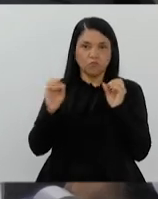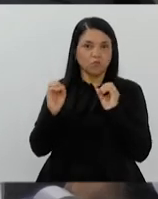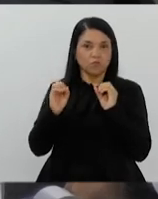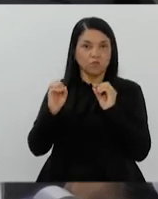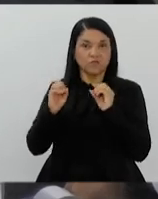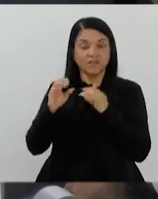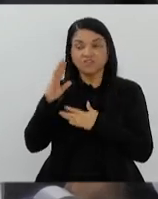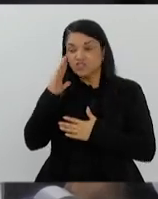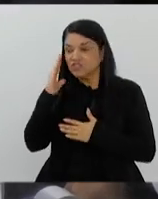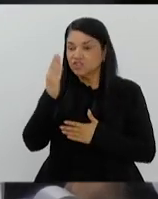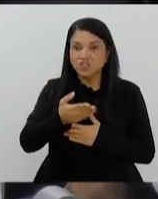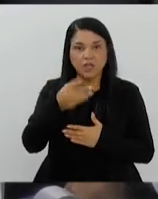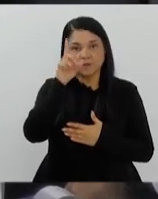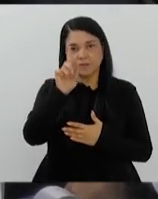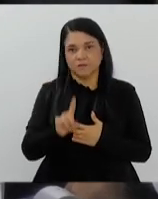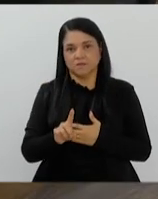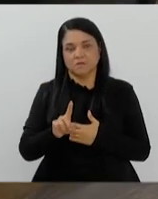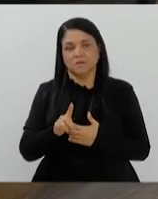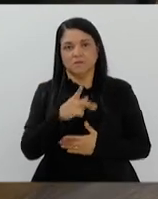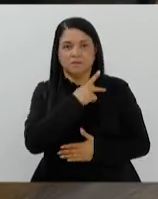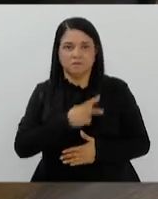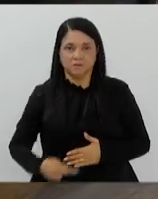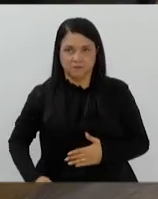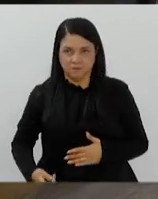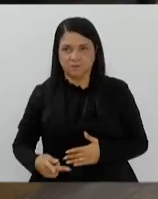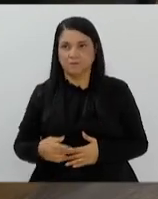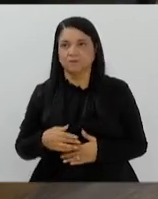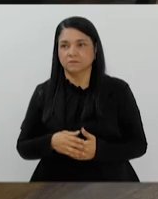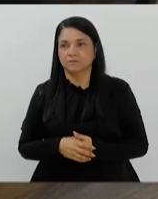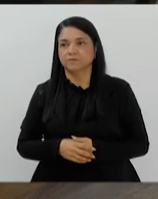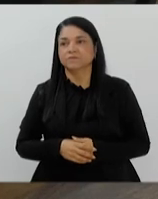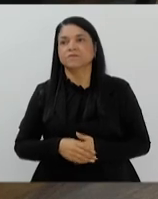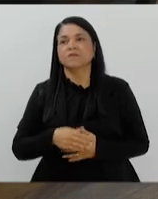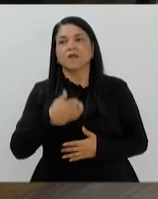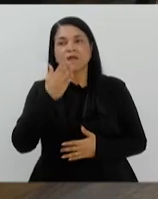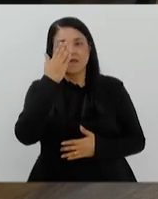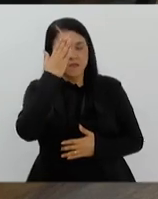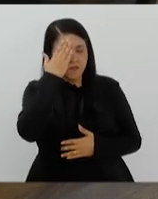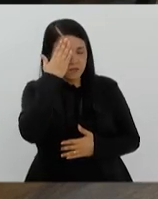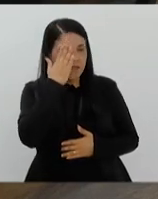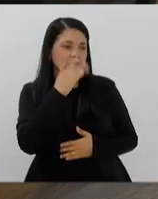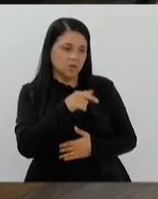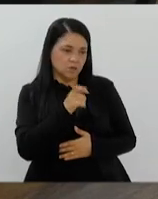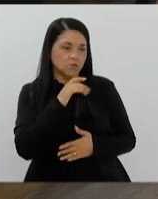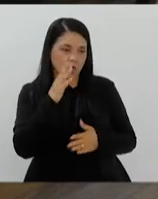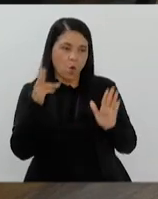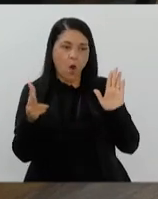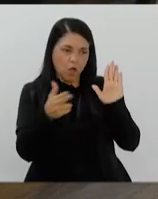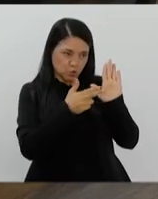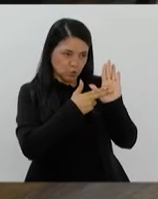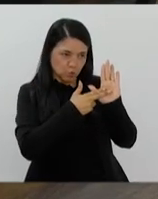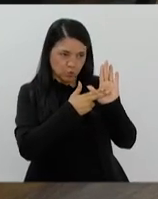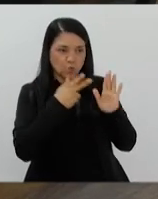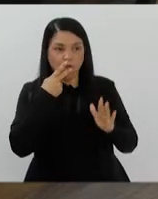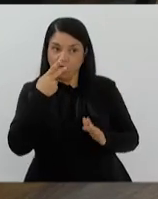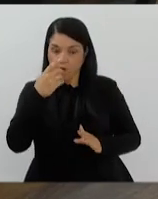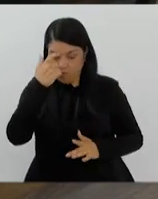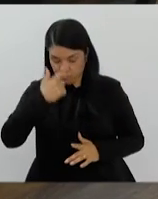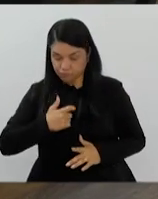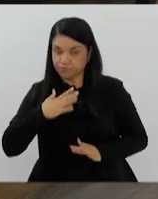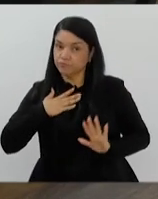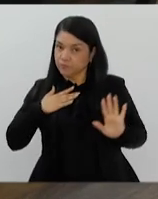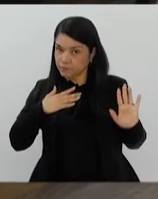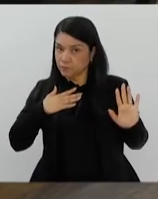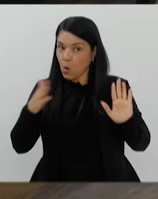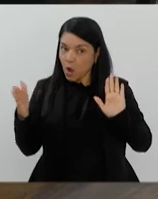com a presidente pres Presidente eu sei onde vossa excelência Eu sei eu sei o caminho que você querendo chegar e quero falar assim primeiro que eu eu assumo todas as coisas que falo continuo